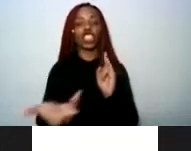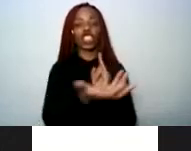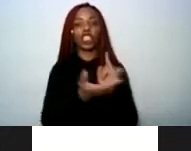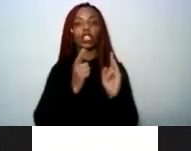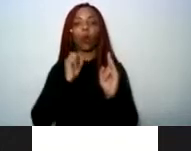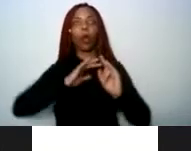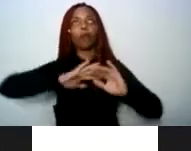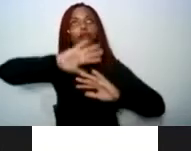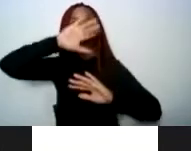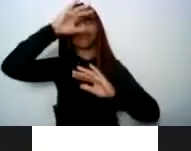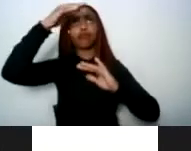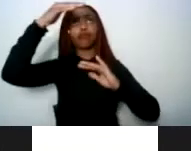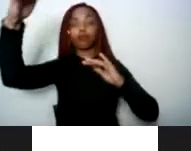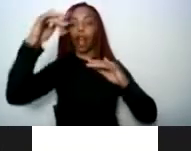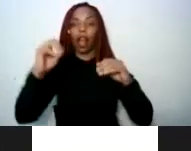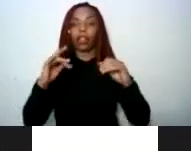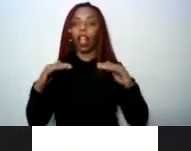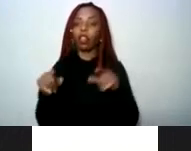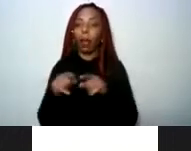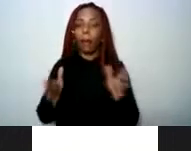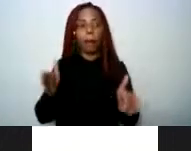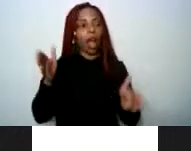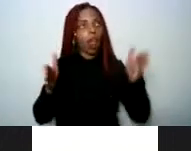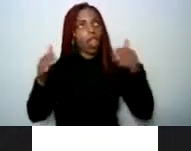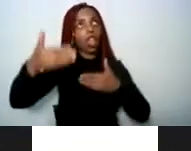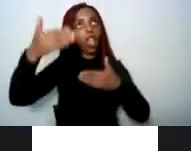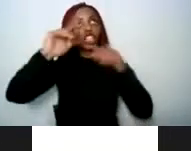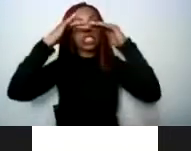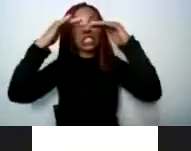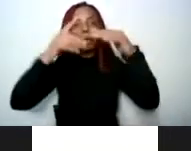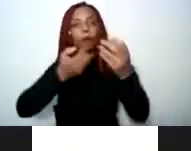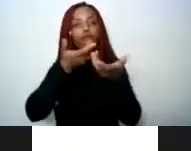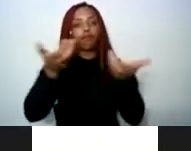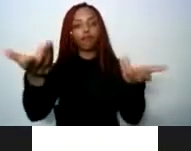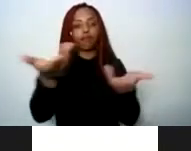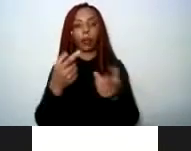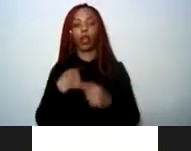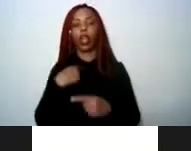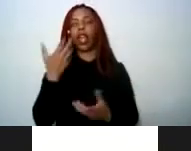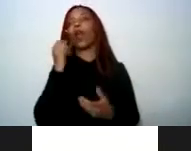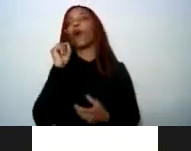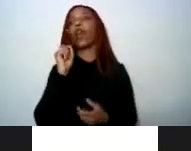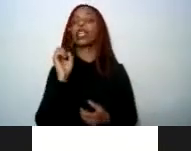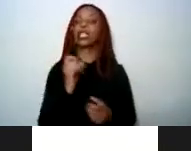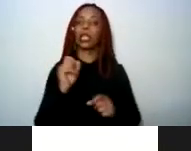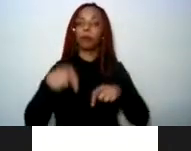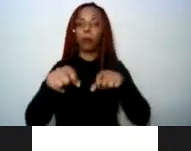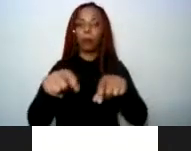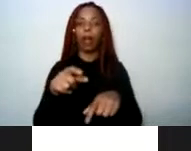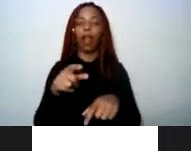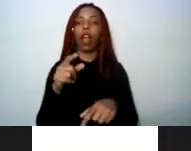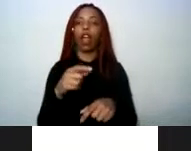incrustações de vegetações nas paredes mesmo a ideia era que as primaveras que fossem plantadas nesse terraço jardim elas